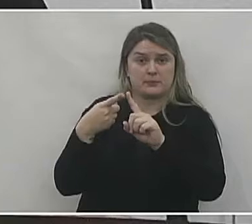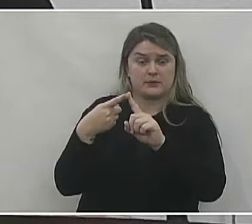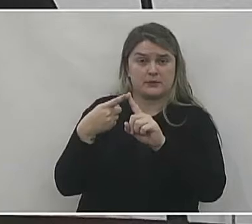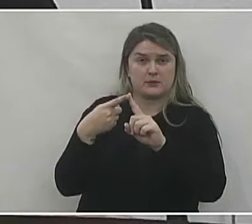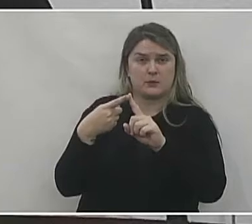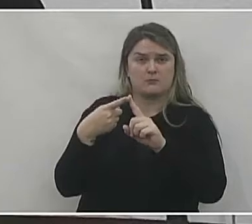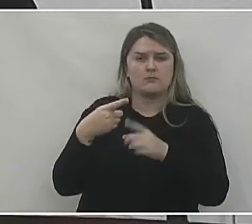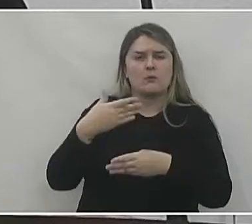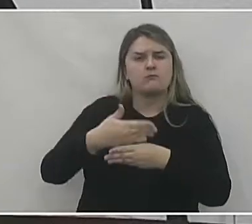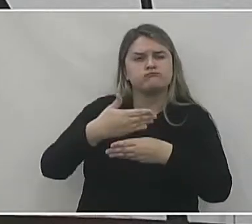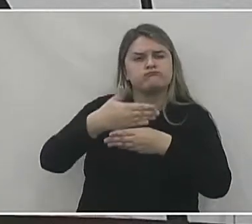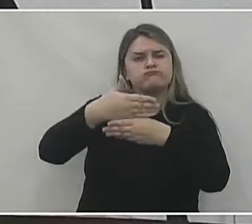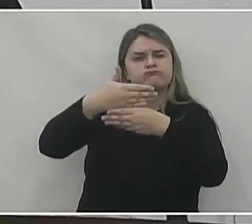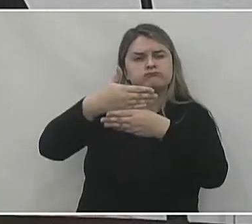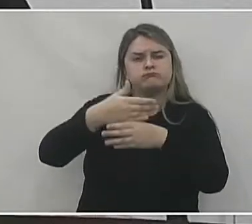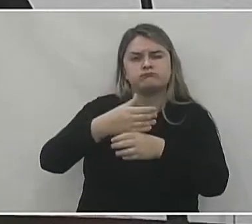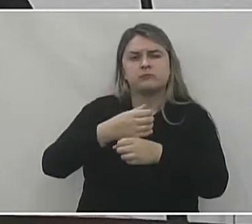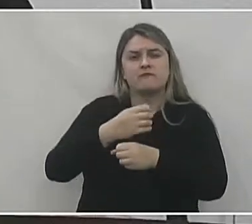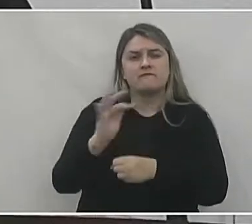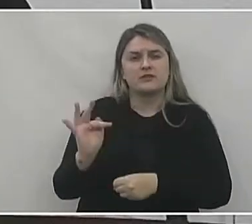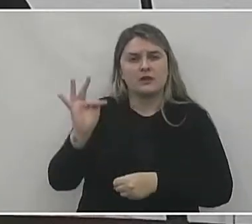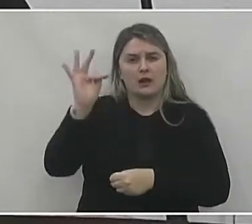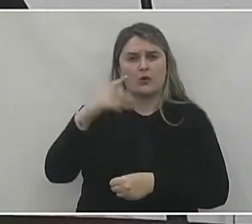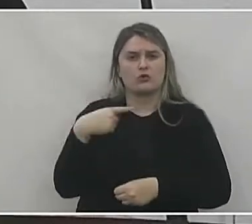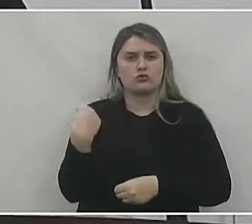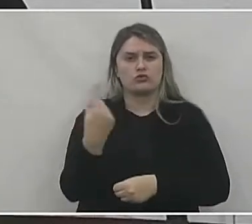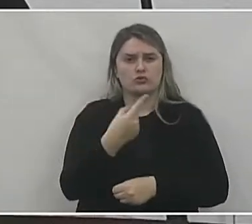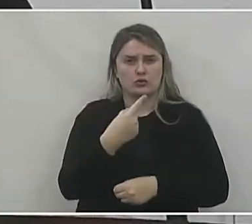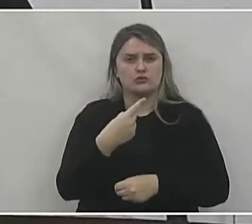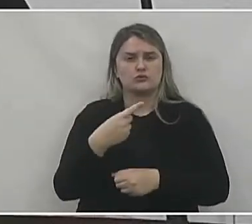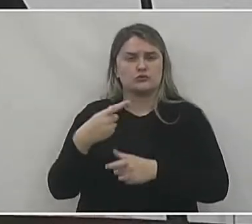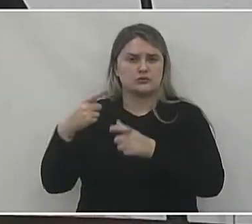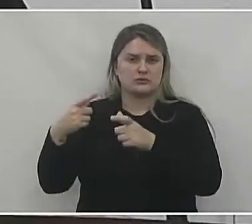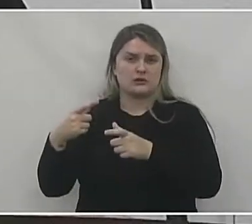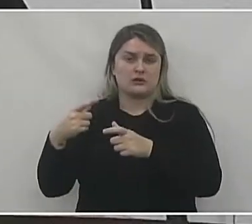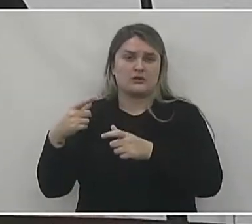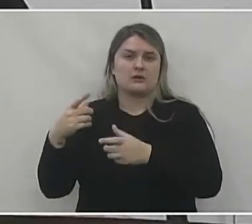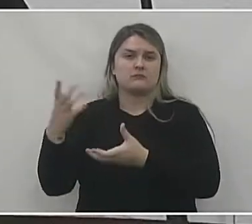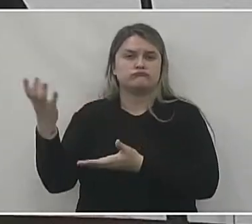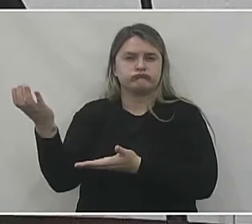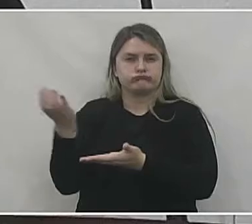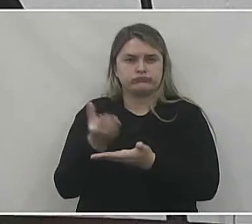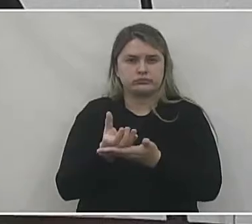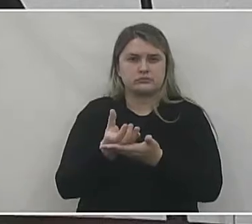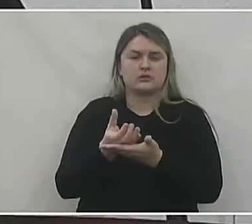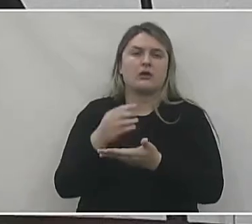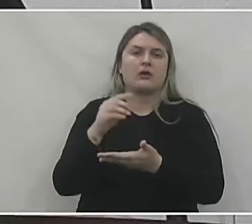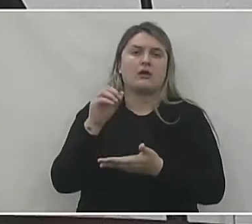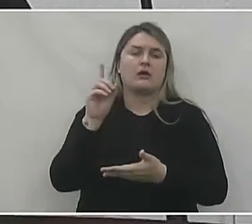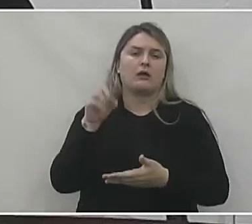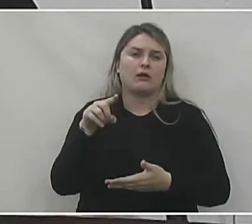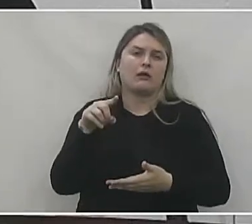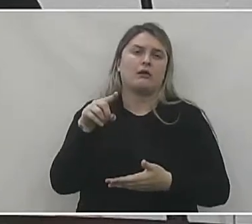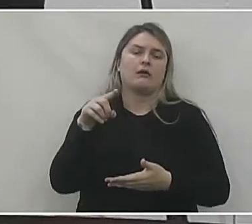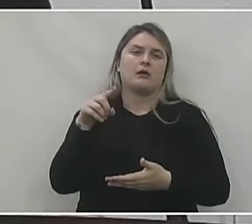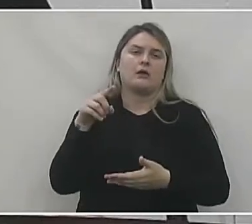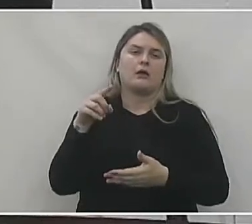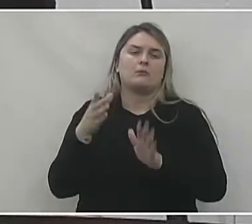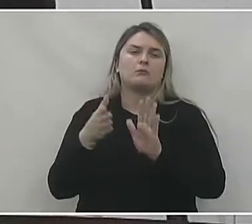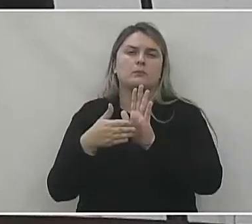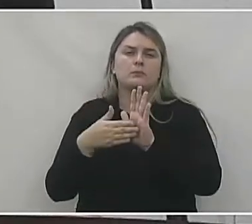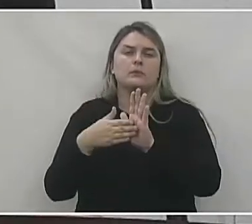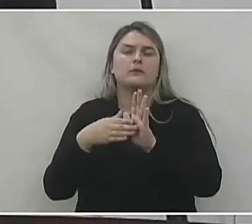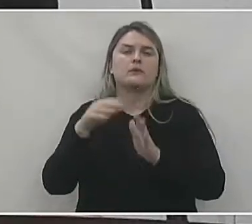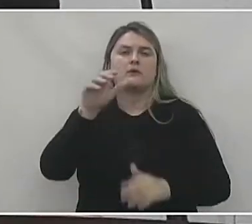situação, a grande obra federal que a nossa região recebeu, foi no mandato do Ayrton Roveda, que foi feito